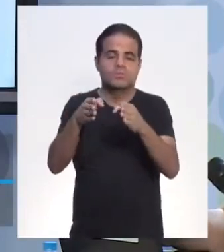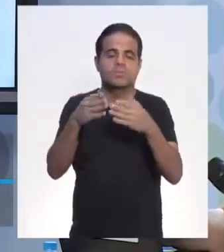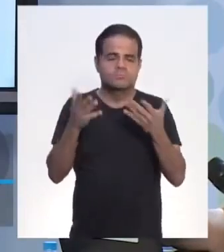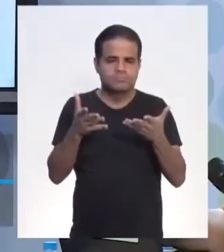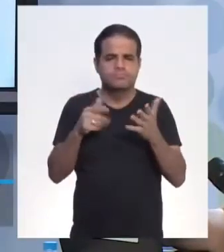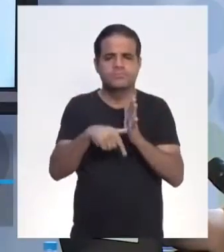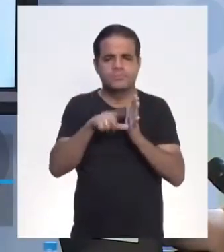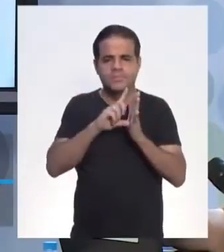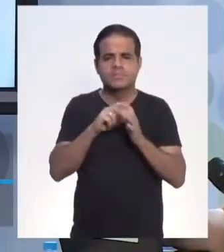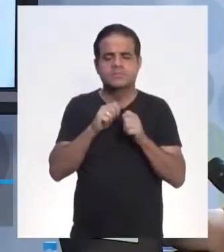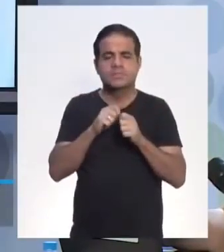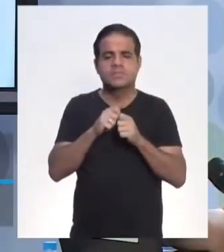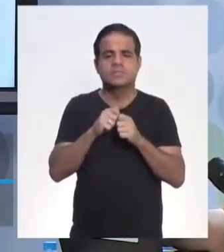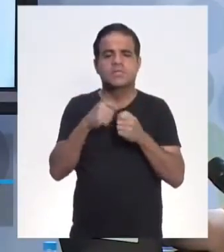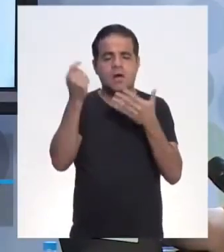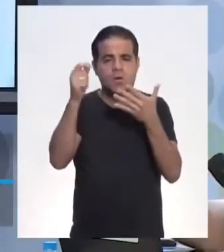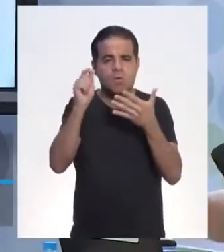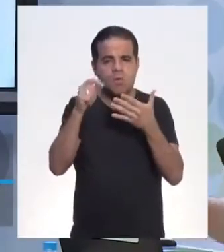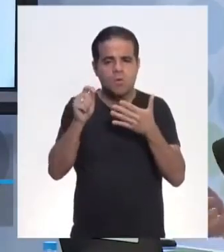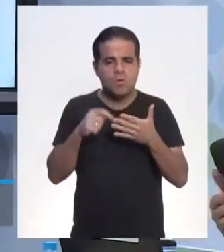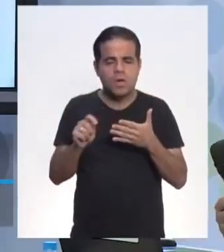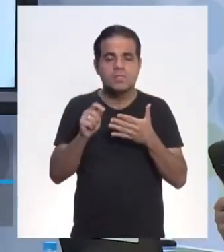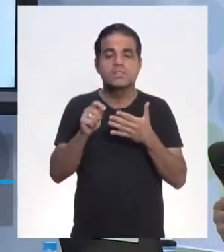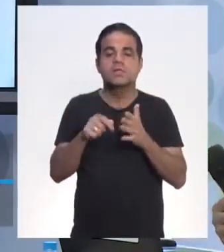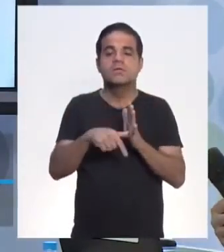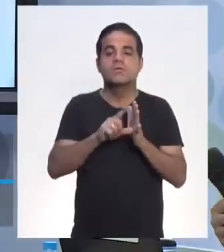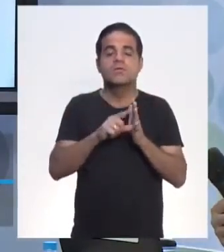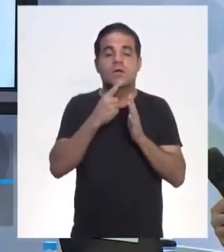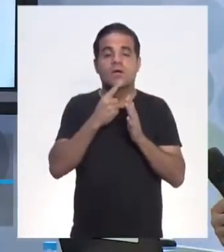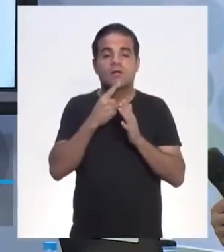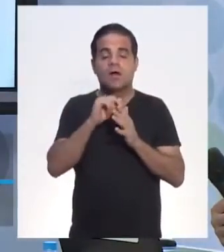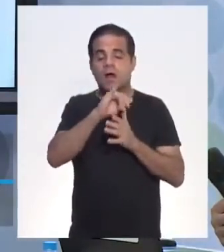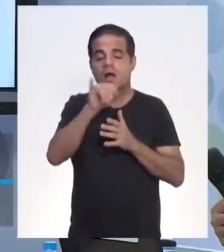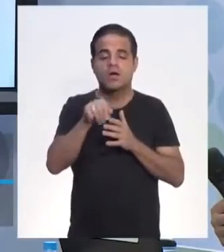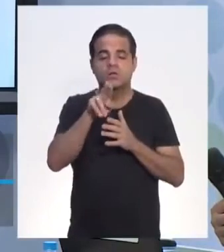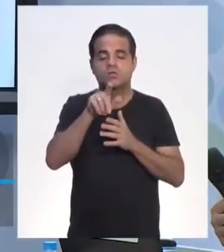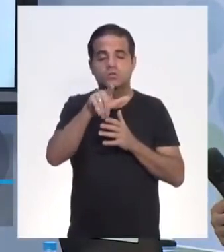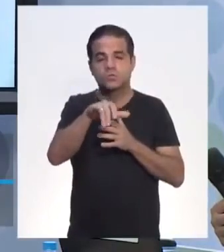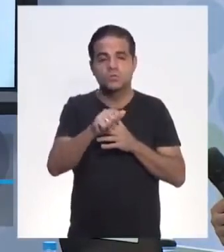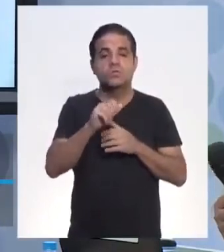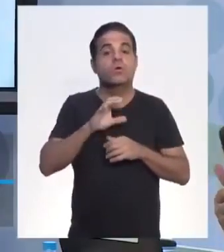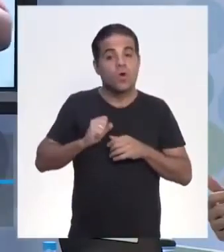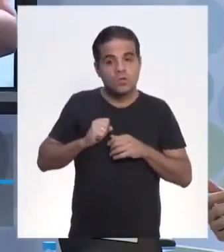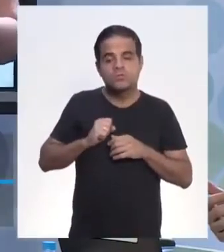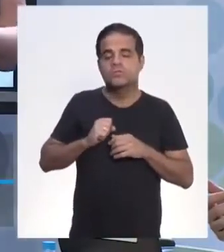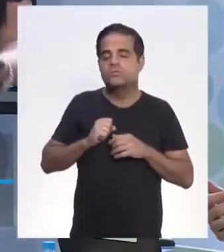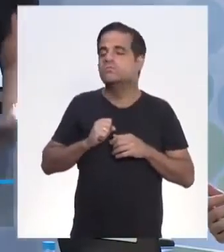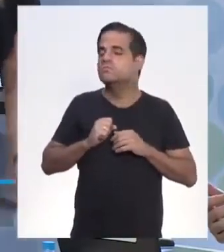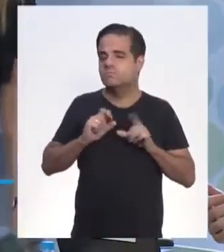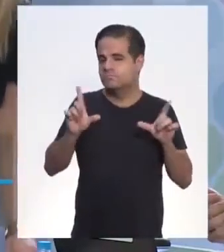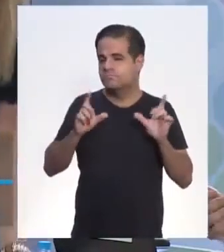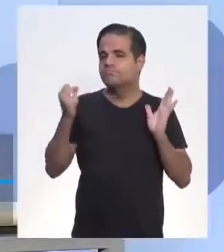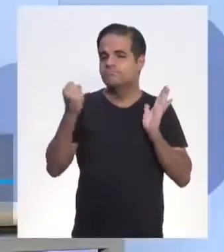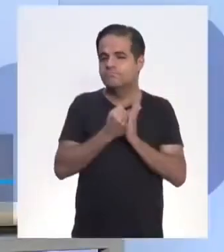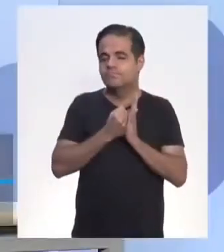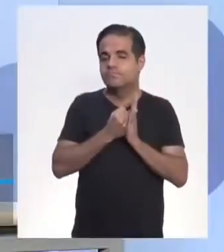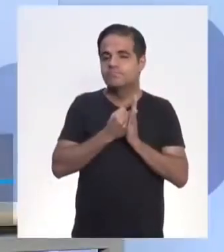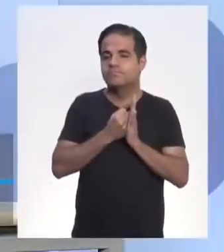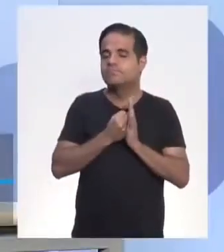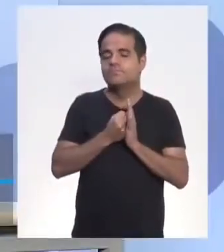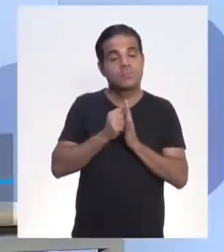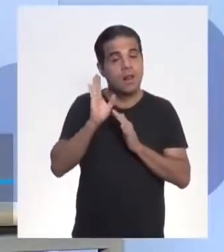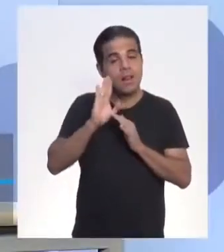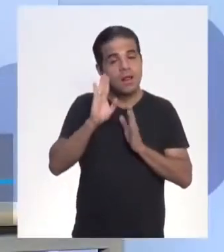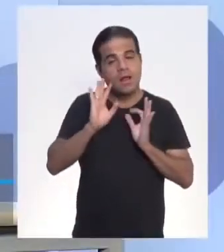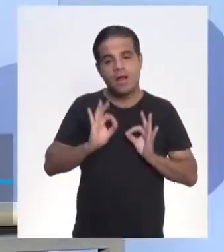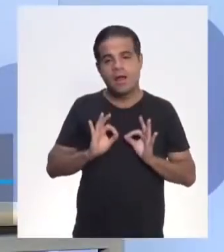e antes de eu fazer a coleção Joana só para te falar tá a Julia Pai show ela gostou da marca da minha televisão então você para de me zoar porque eu quebra não quer